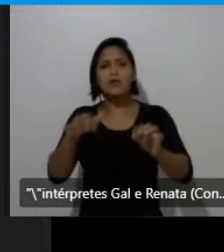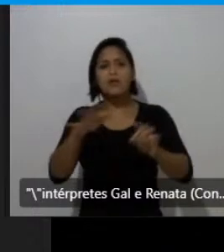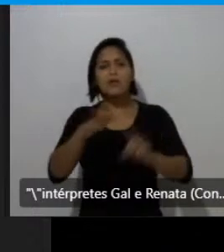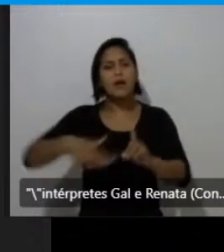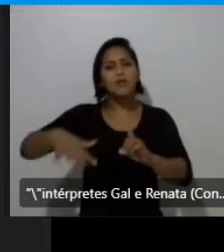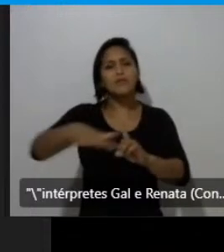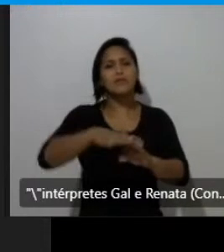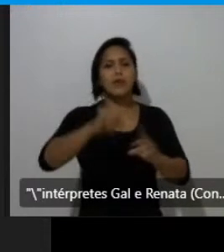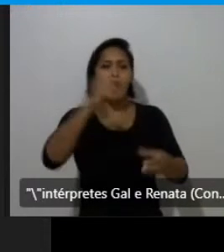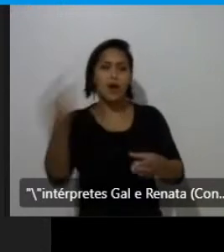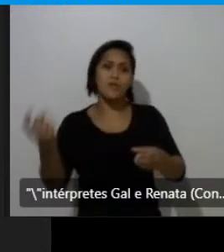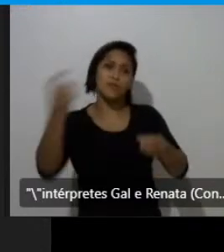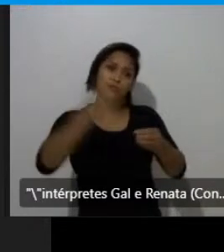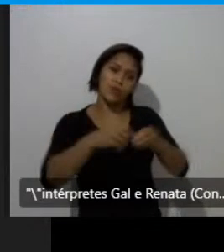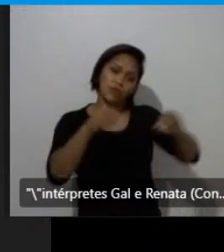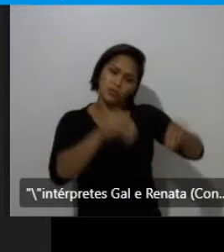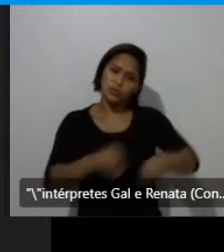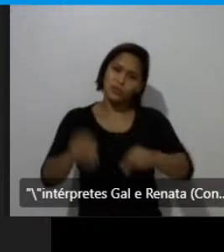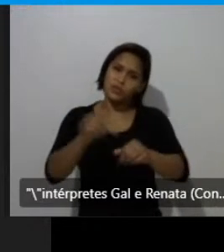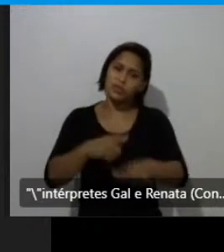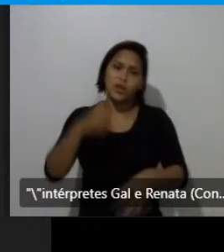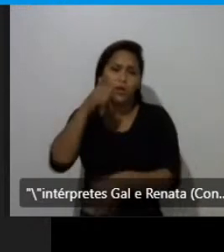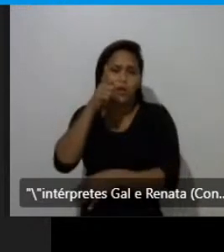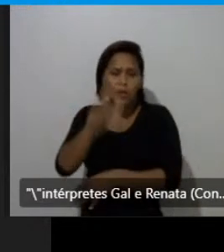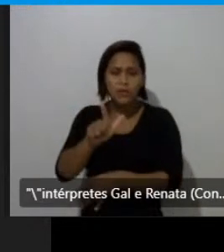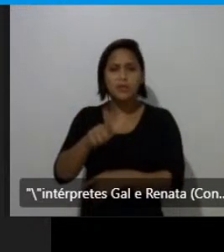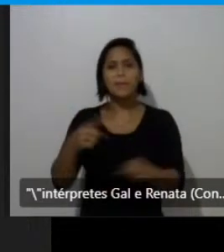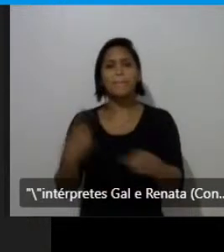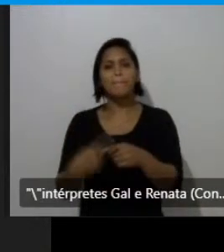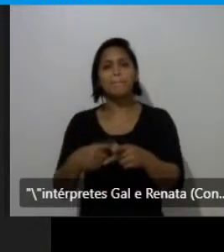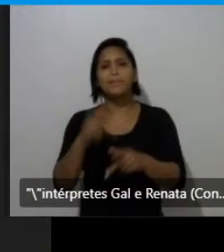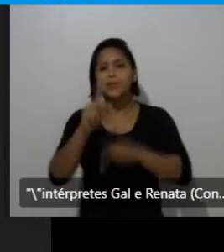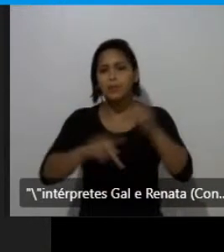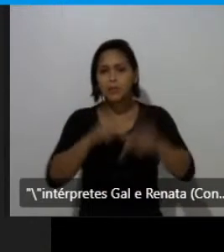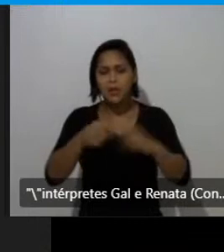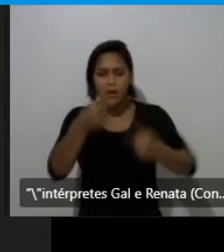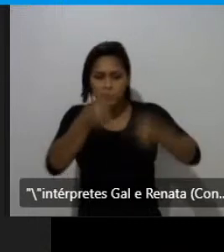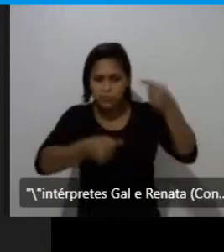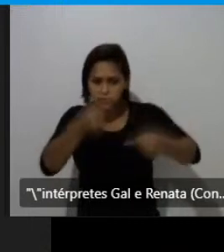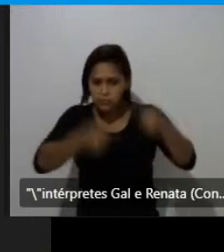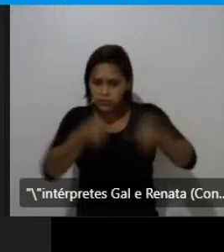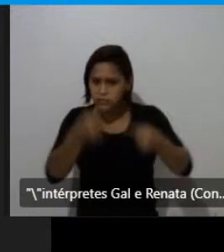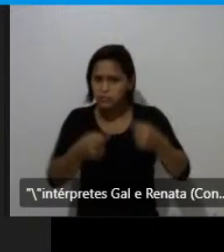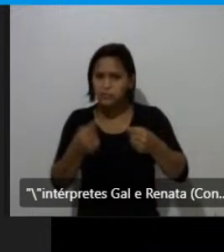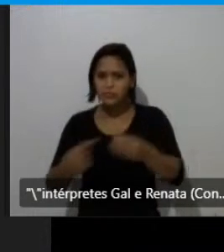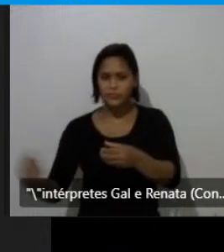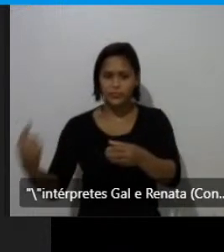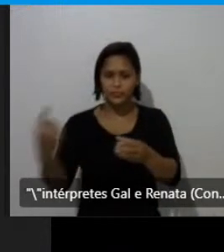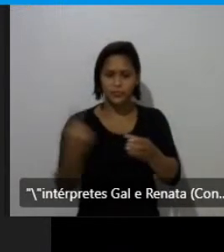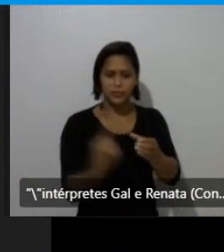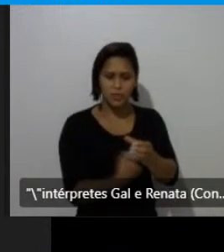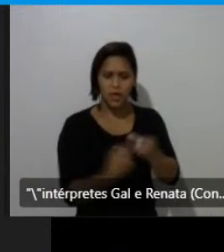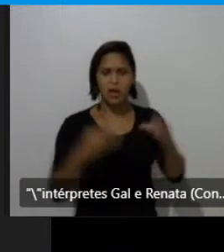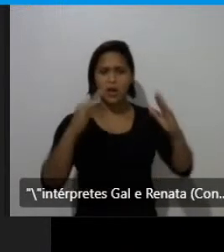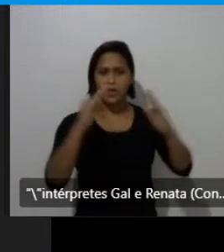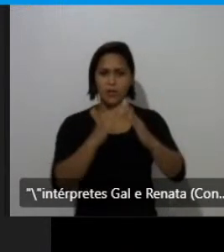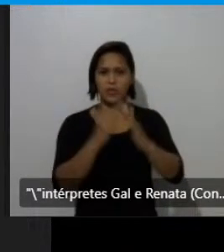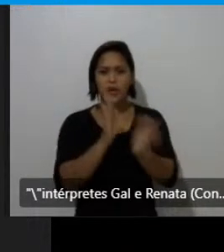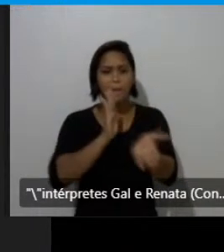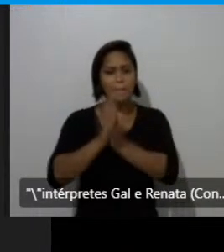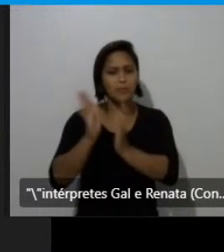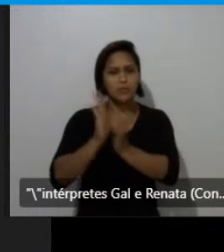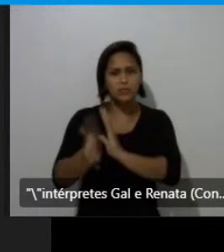de retomada de territórios, porque é uma população que, com as guerras de colonização, elas fugiram